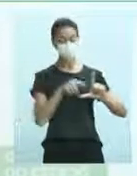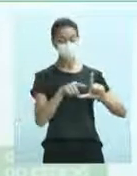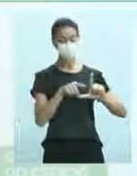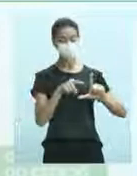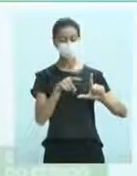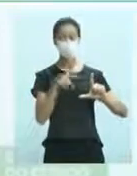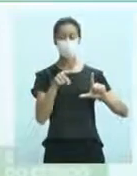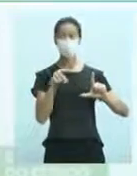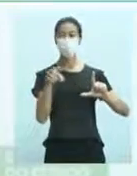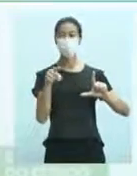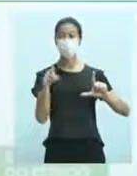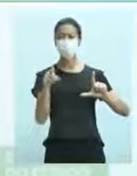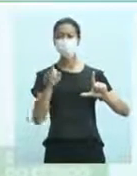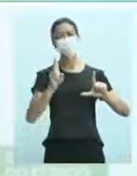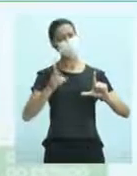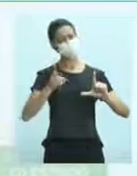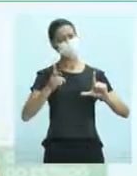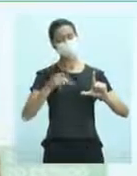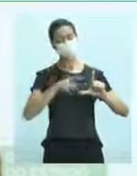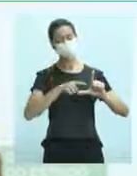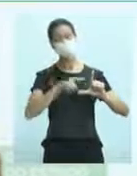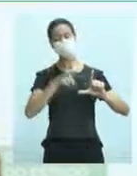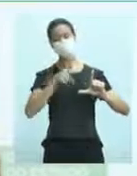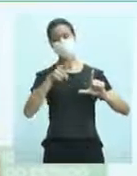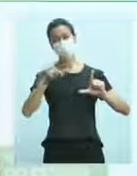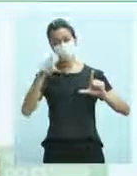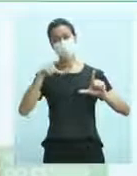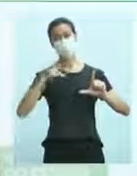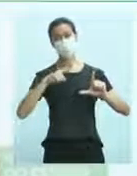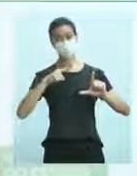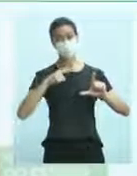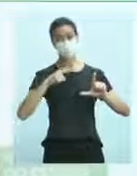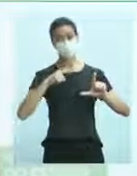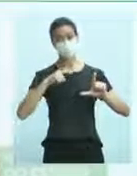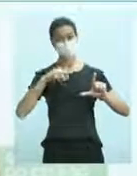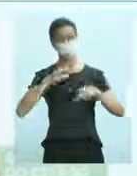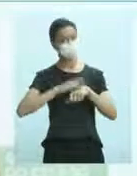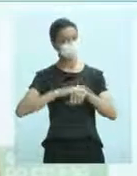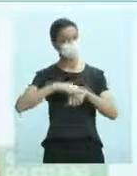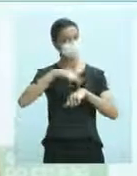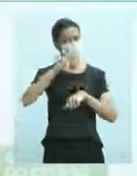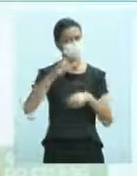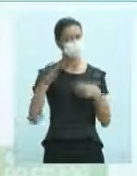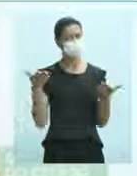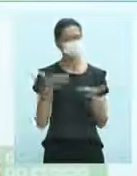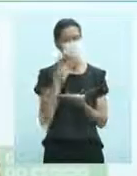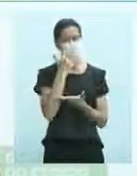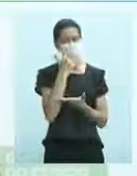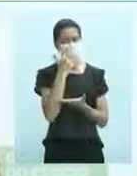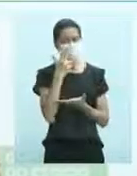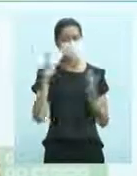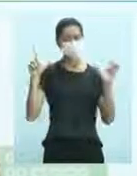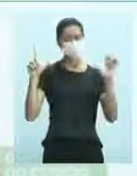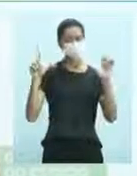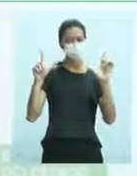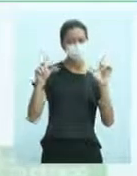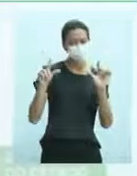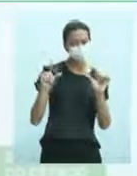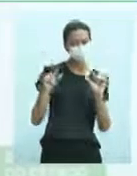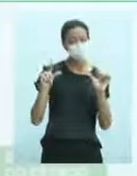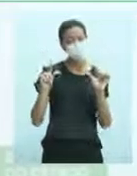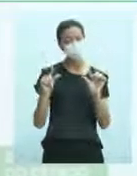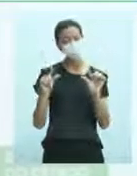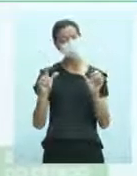observar que ela continua atendente é talvez um pouco mais lentamente que